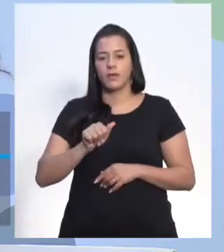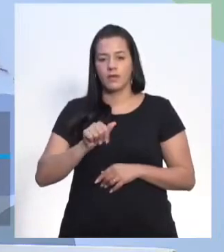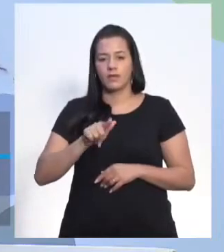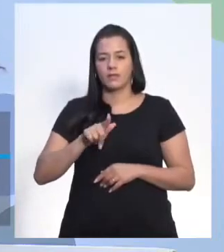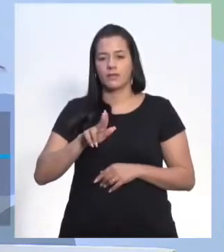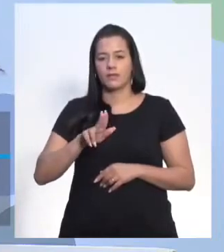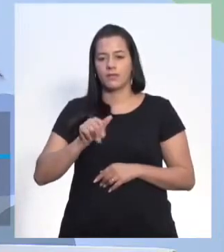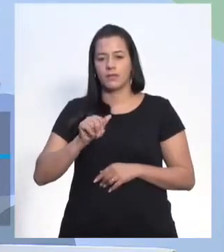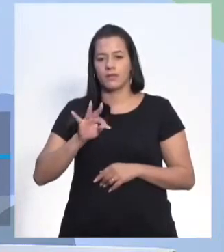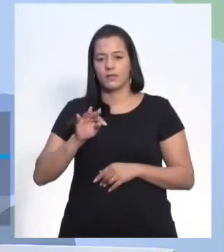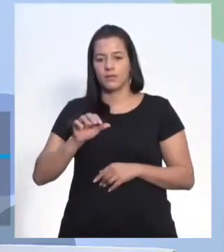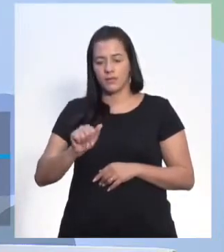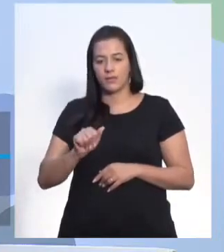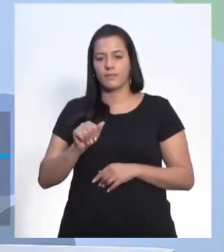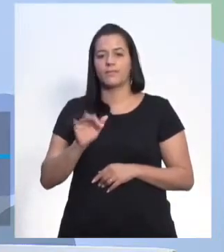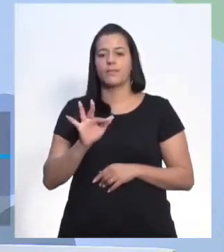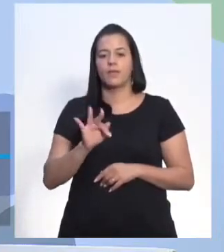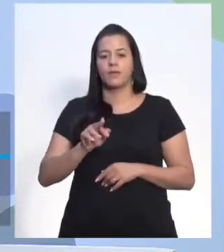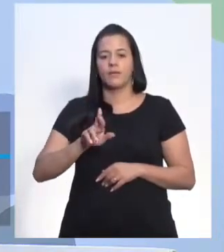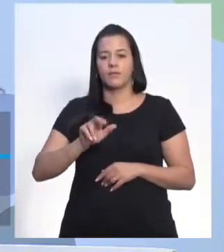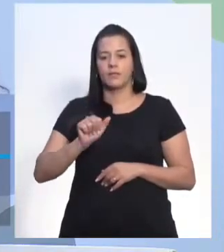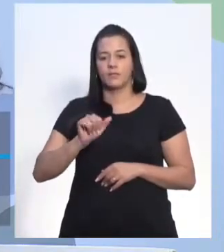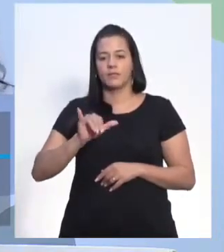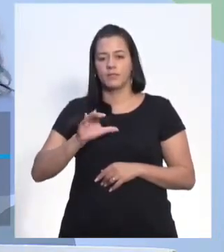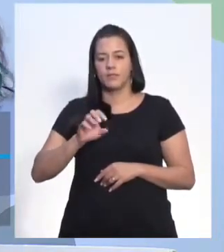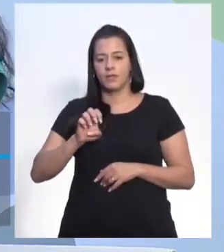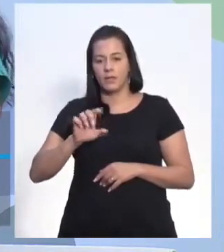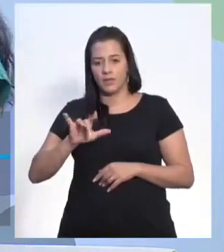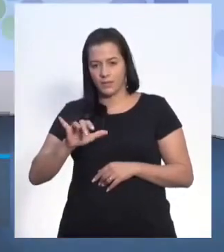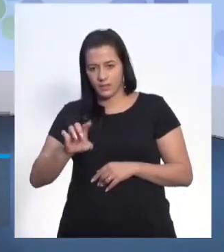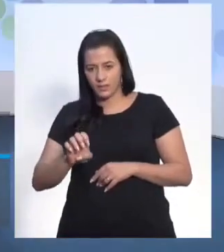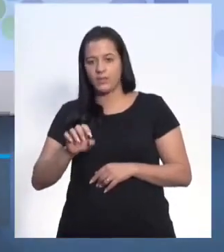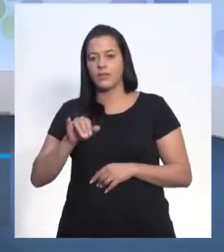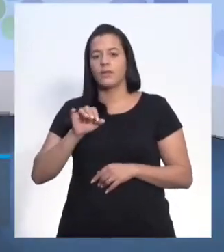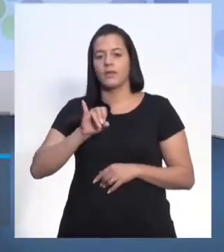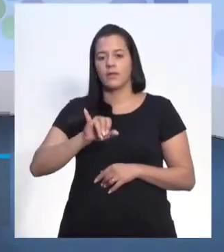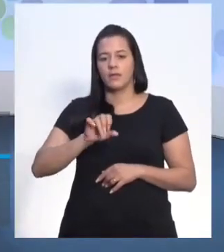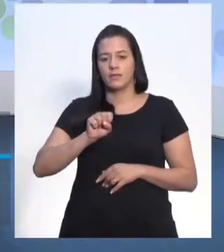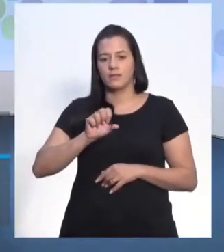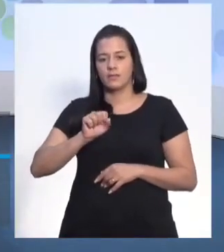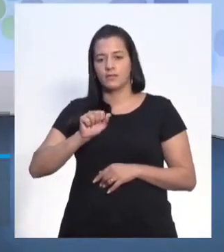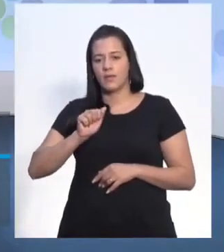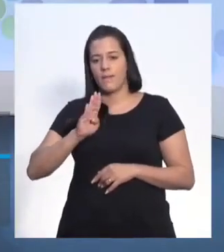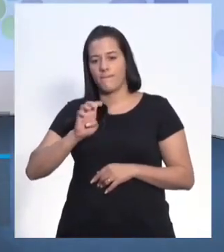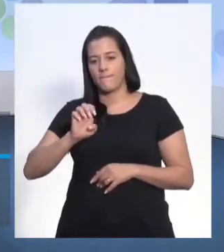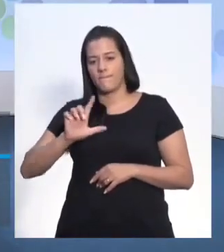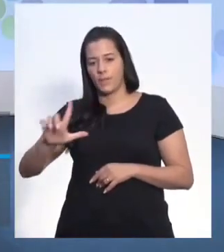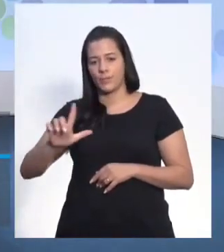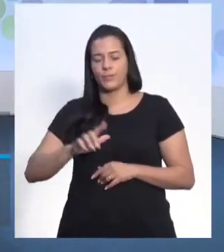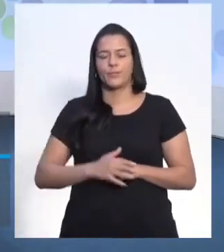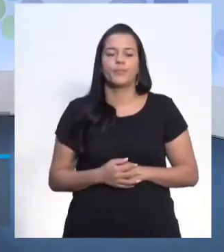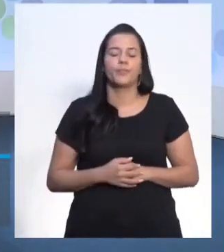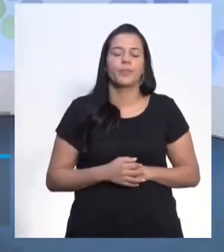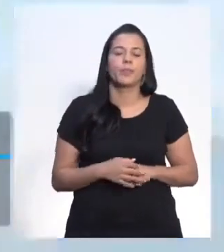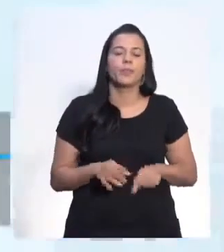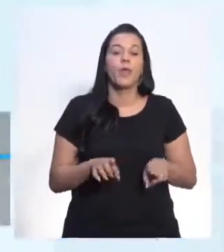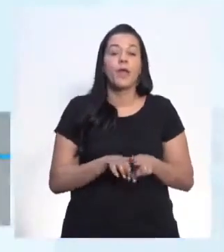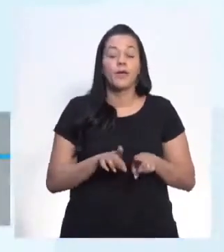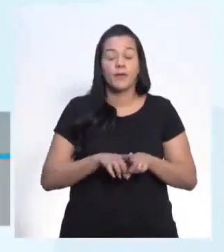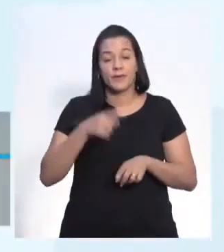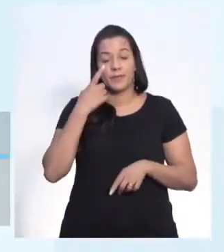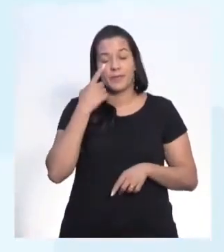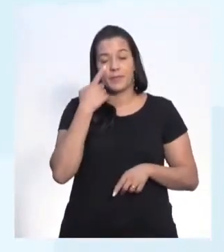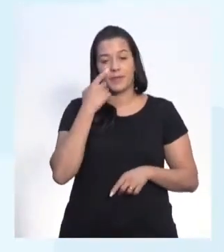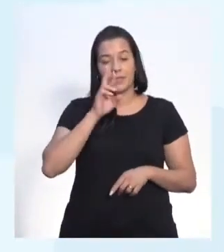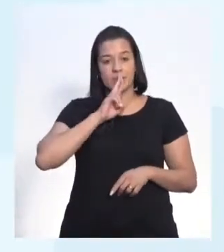Júlio, Franciele e Isabel. Vamos então na resposta, professora? Vamos sim. Então vou pedir para colocar a pergunta aí na tela para a gente poder